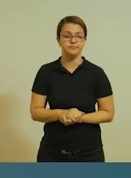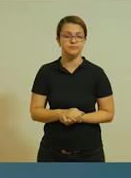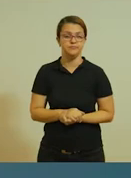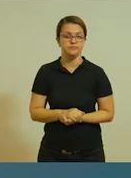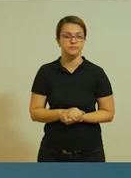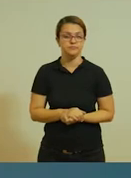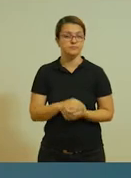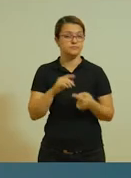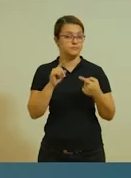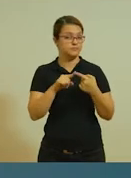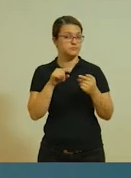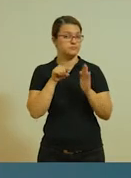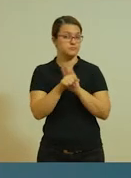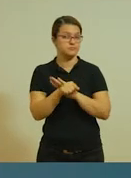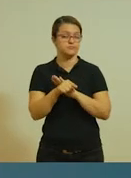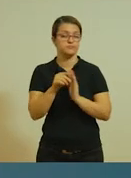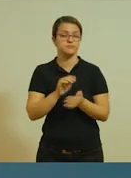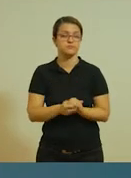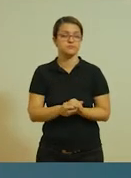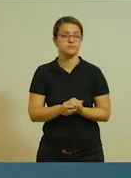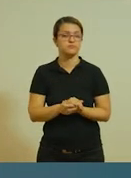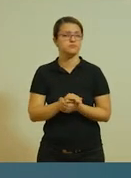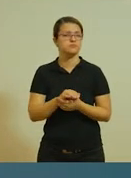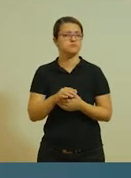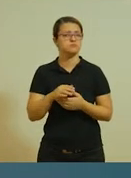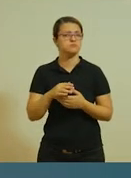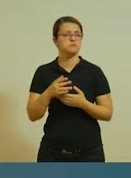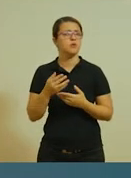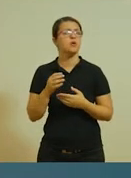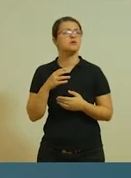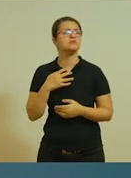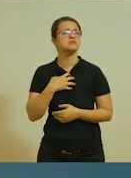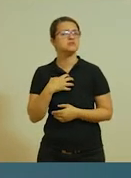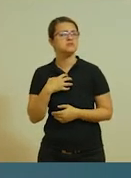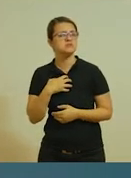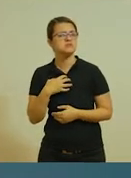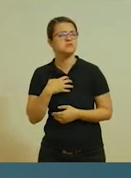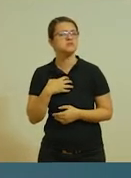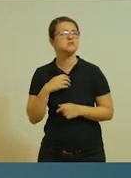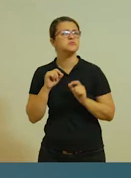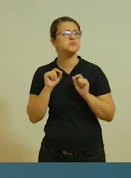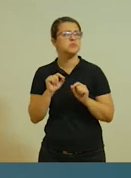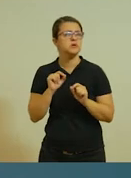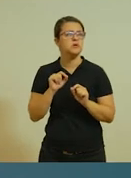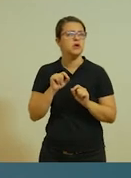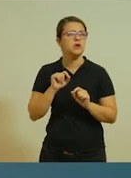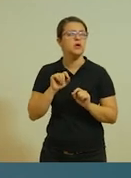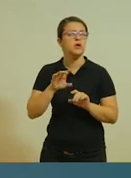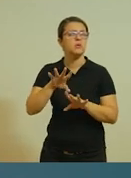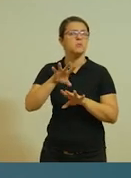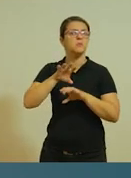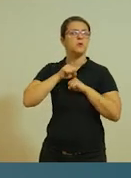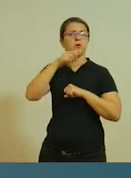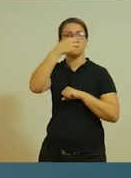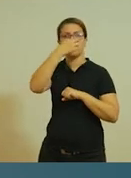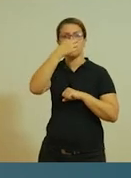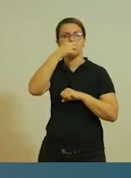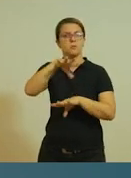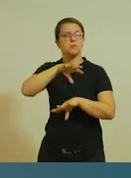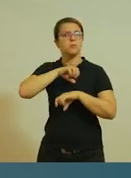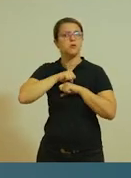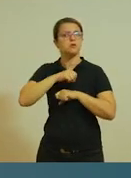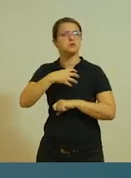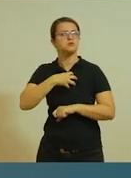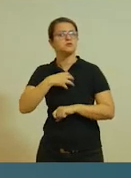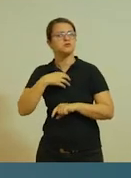na nossa primeira pergunta nós temos: quais sintomas indicam que a gripe pegou você? Então, vocês vão lá no texto e conforme